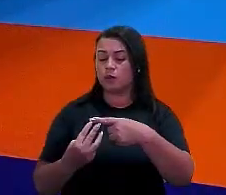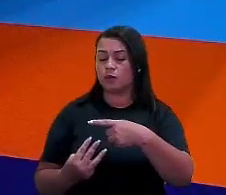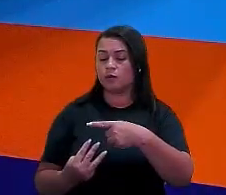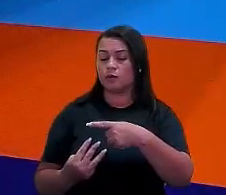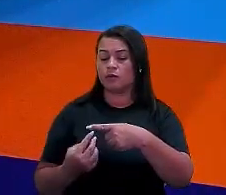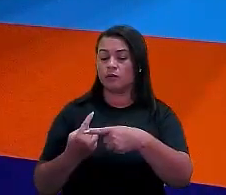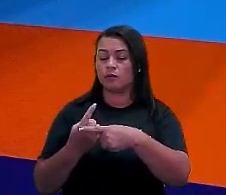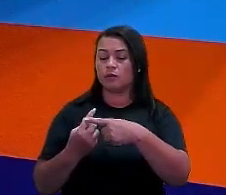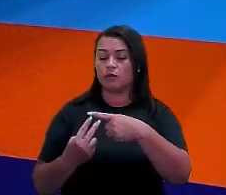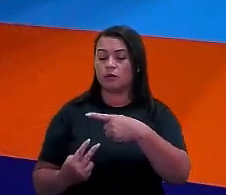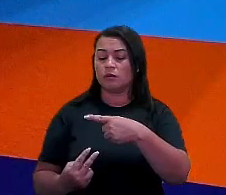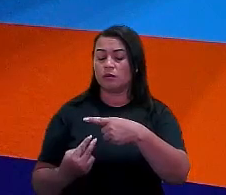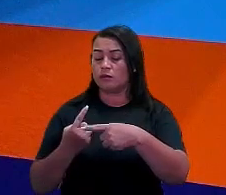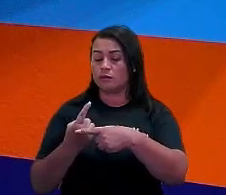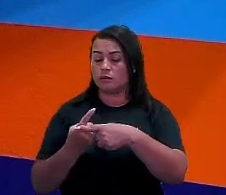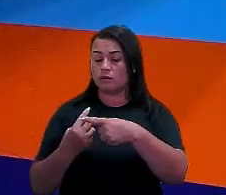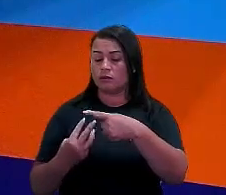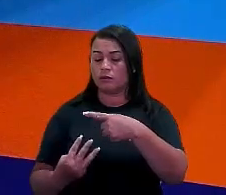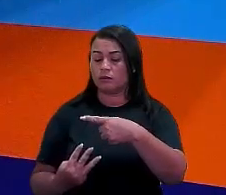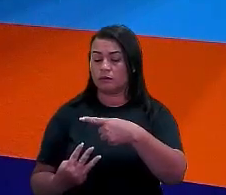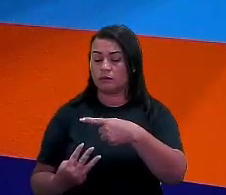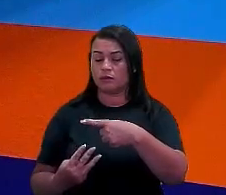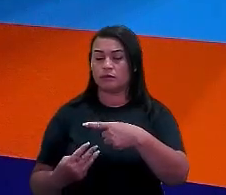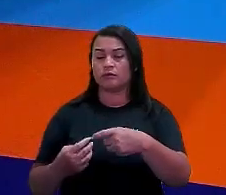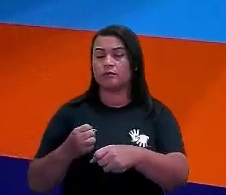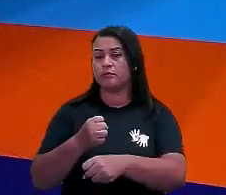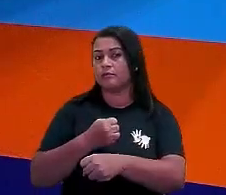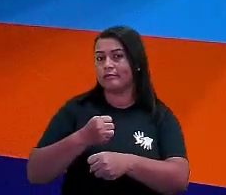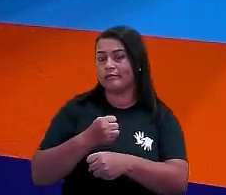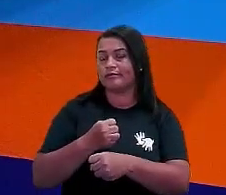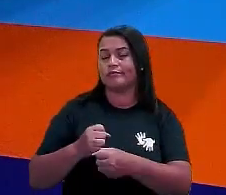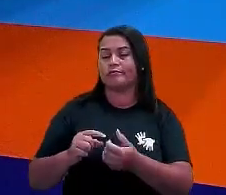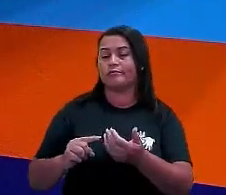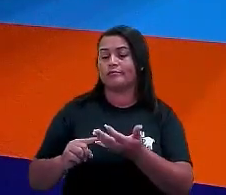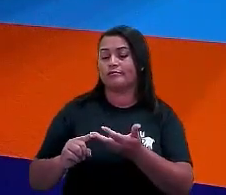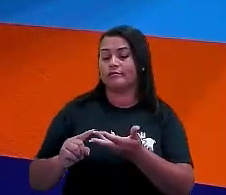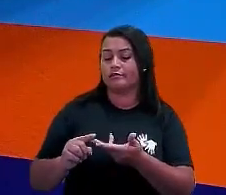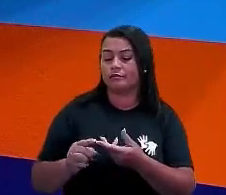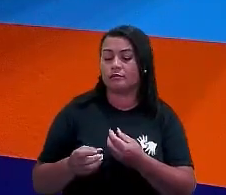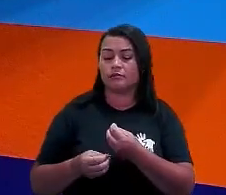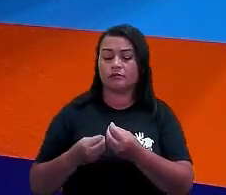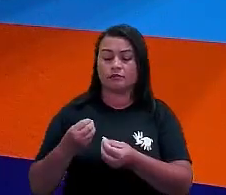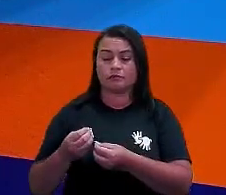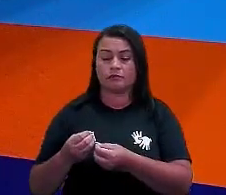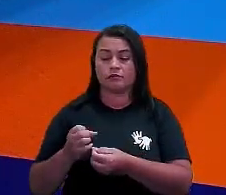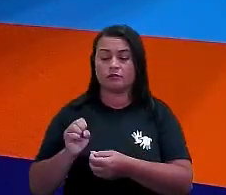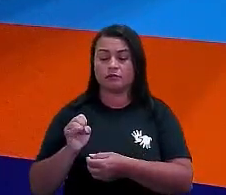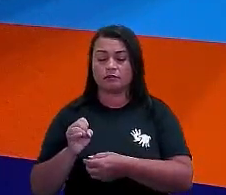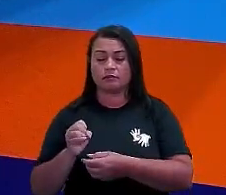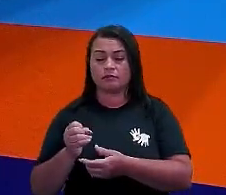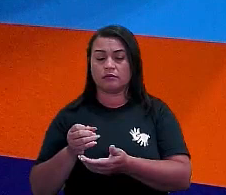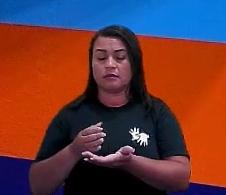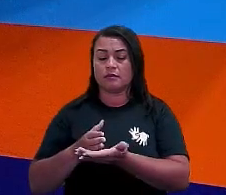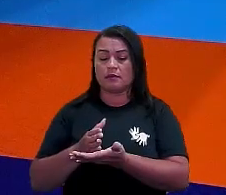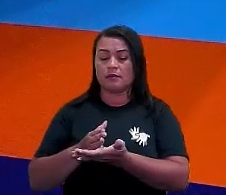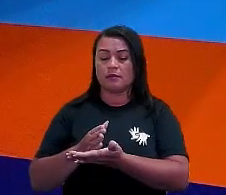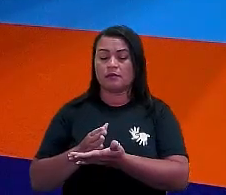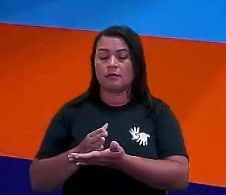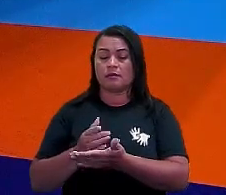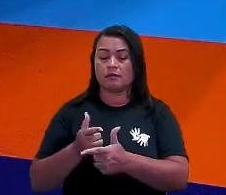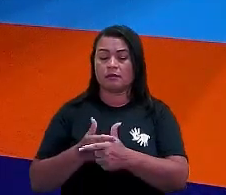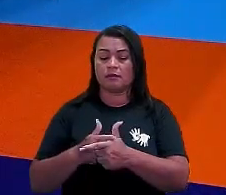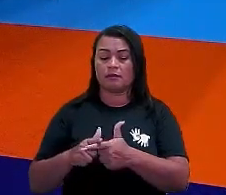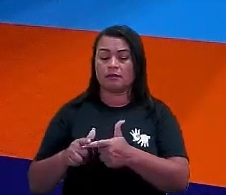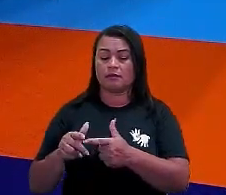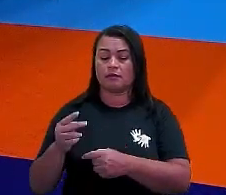quisesse saber o terço de uma receita, um terço de uma quantidade. Se a metade é dividir por 2,